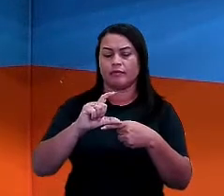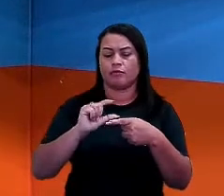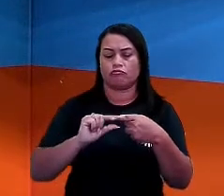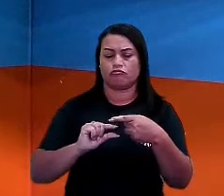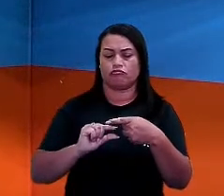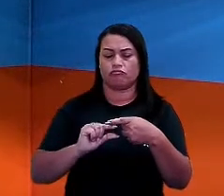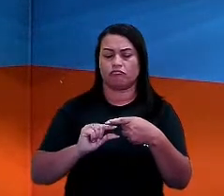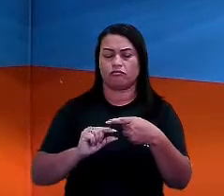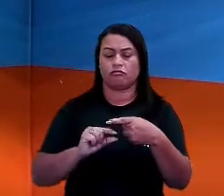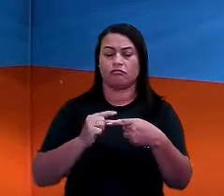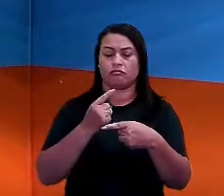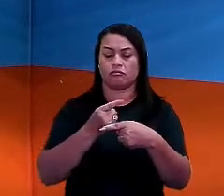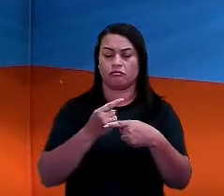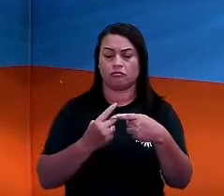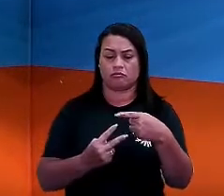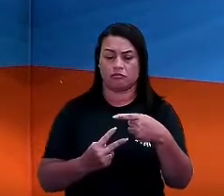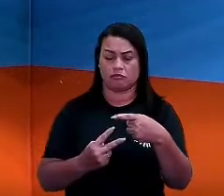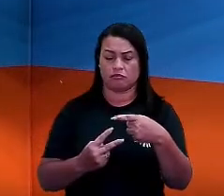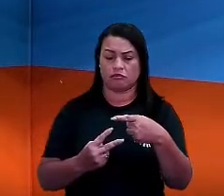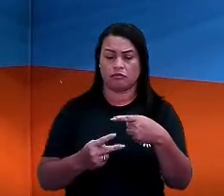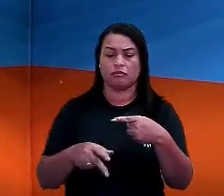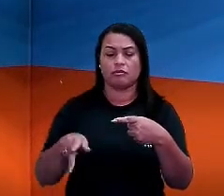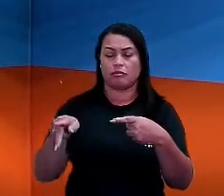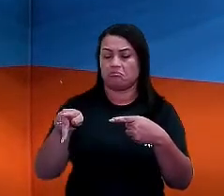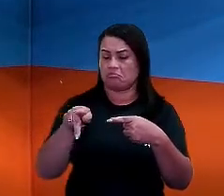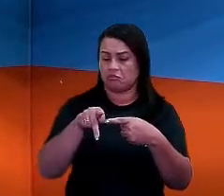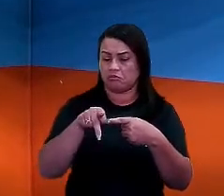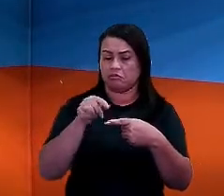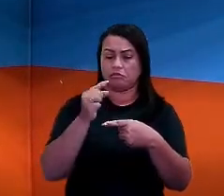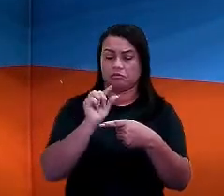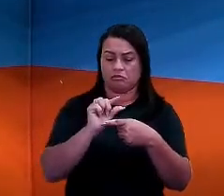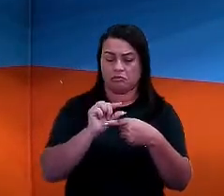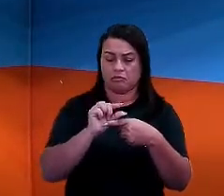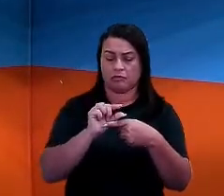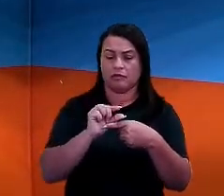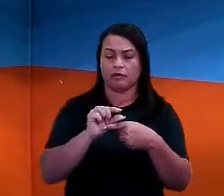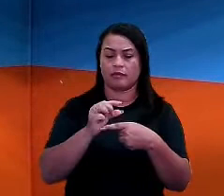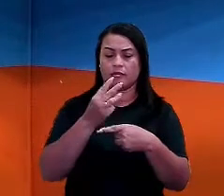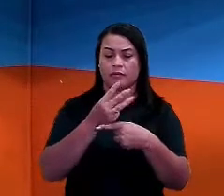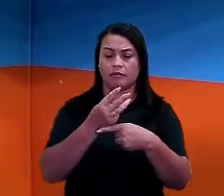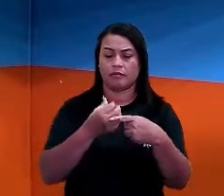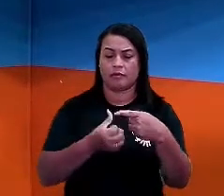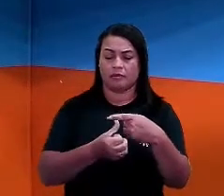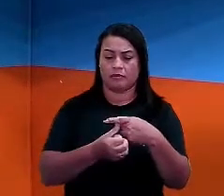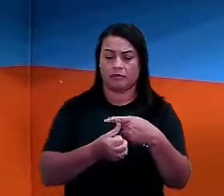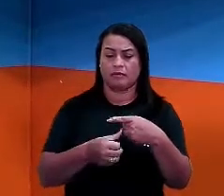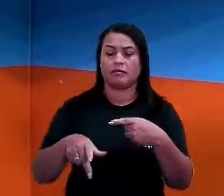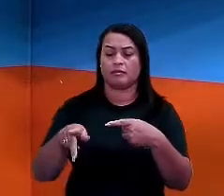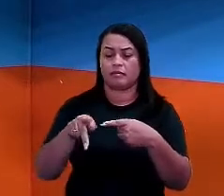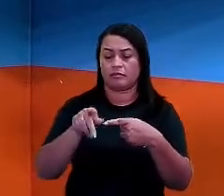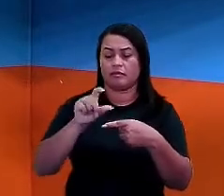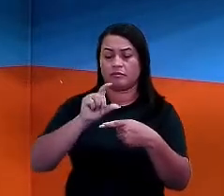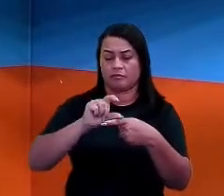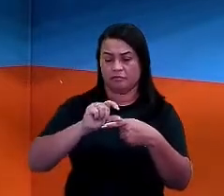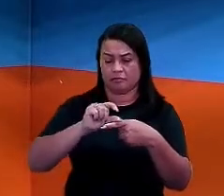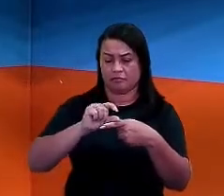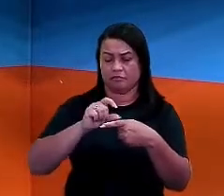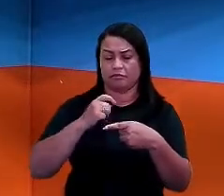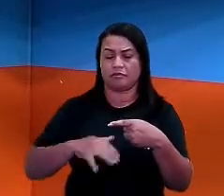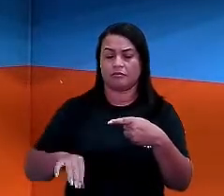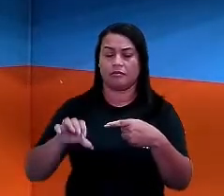meio, ela é própria, porque aqui está menor. 3 sextos vai ser própria.